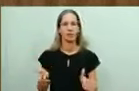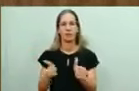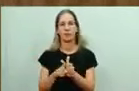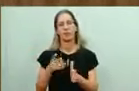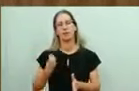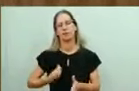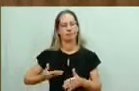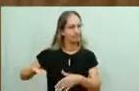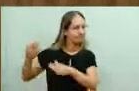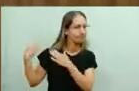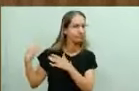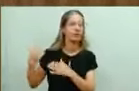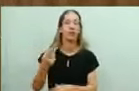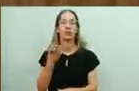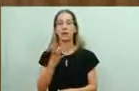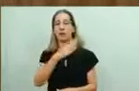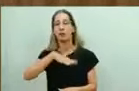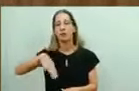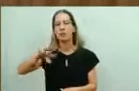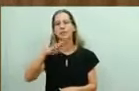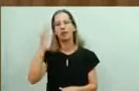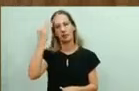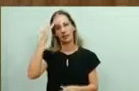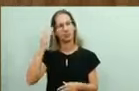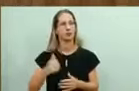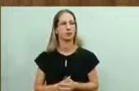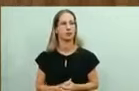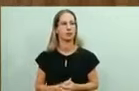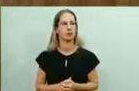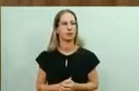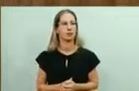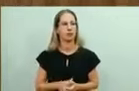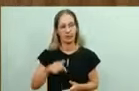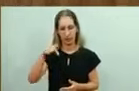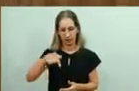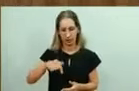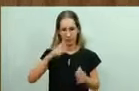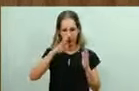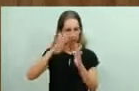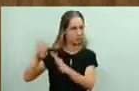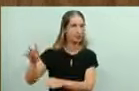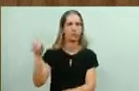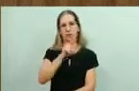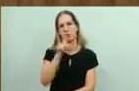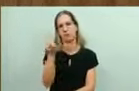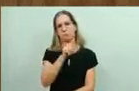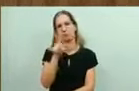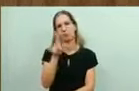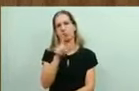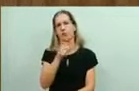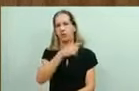vida. Eu gostaria que vocês entendessem isso. Aqui não é desrespeito.